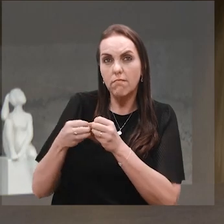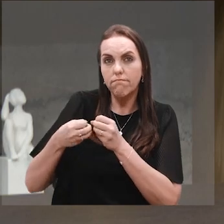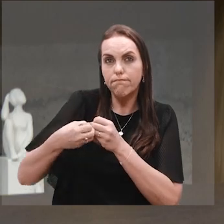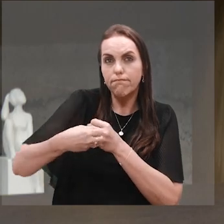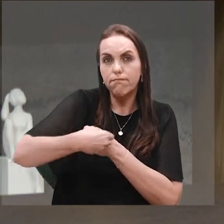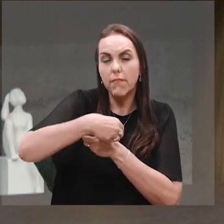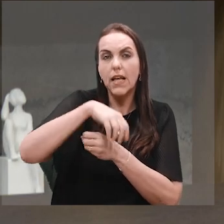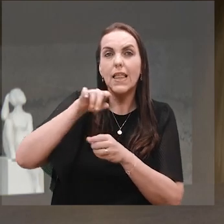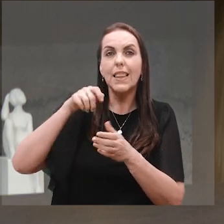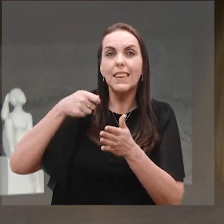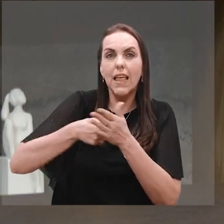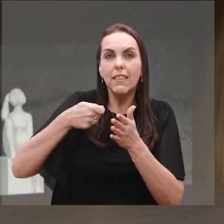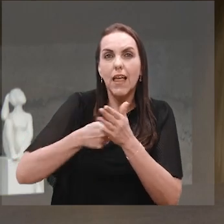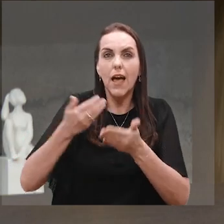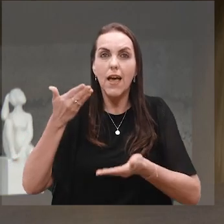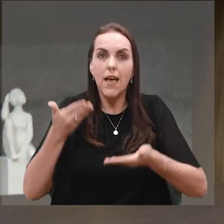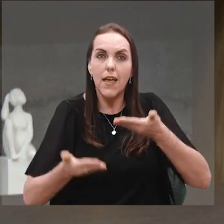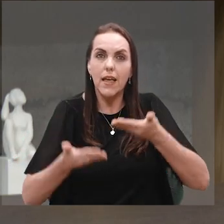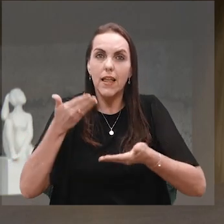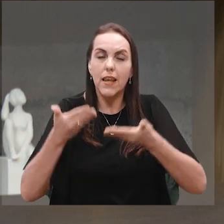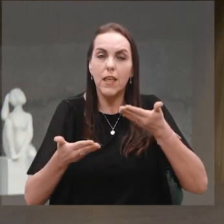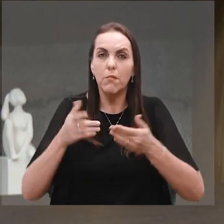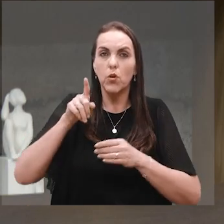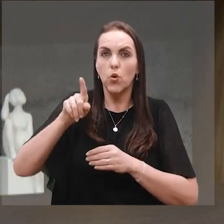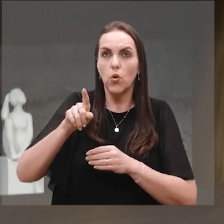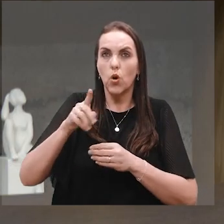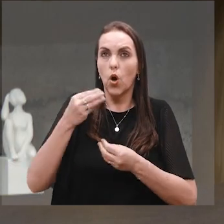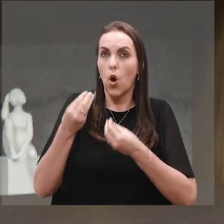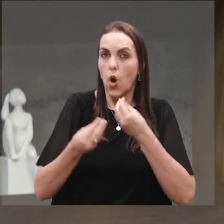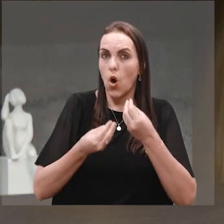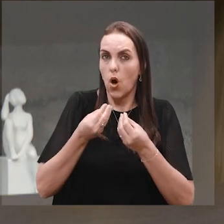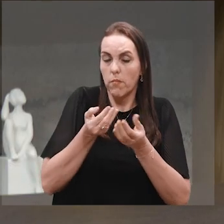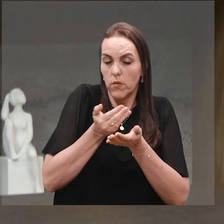tentando fazer esse equilíbrio entre uma